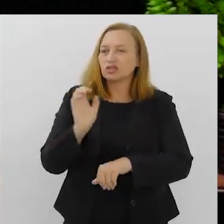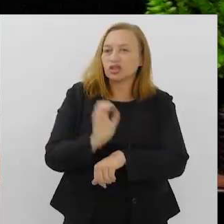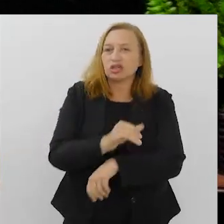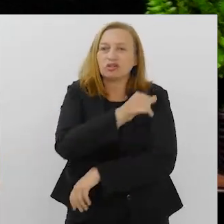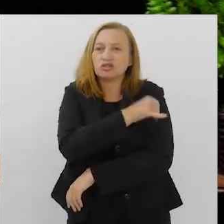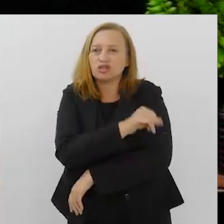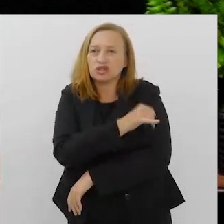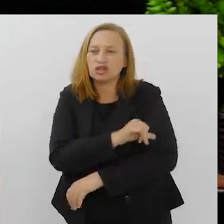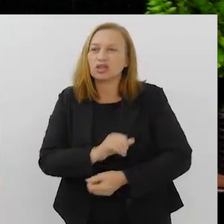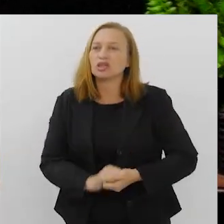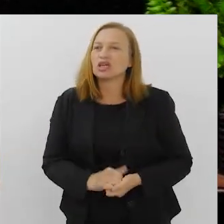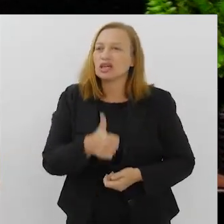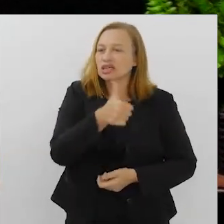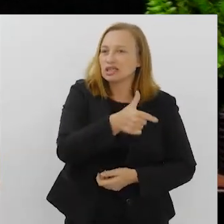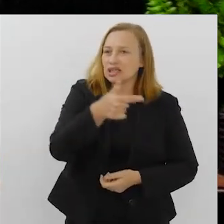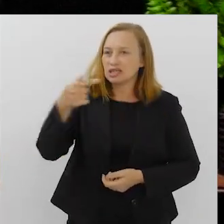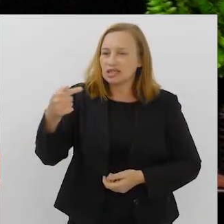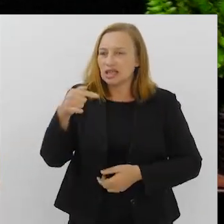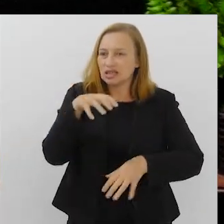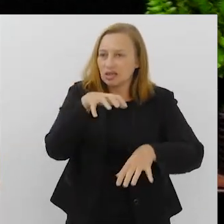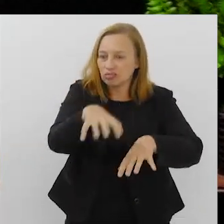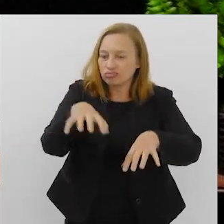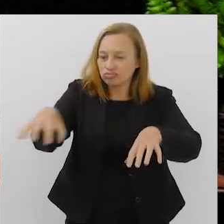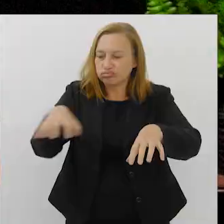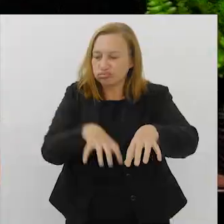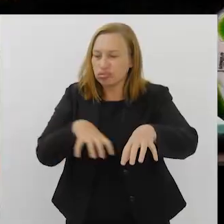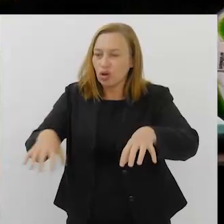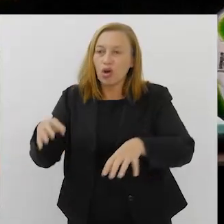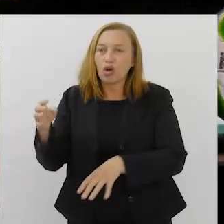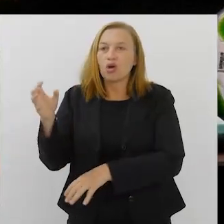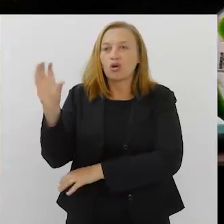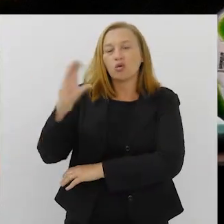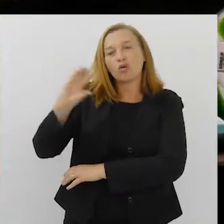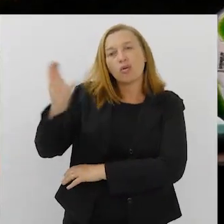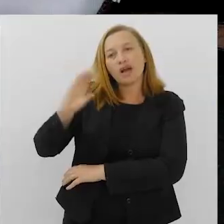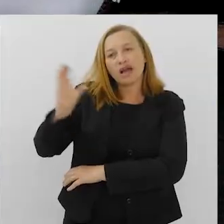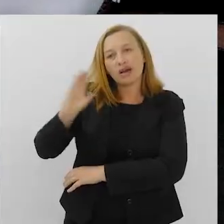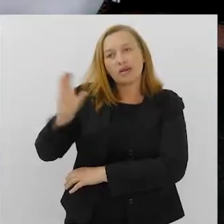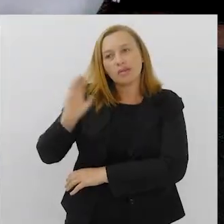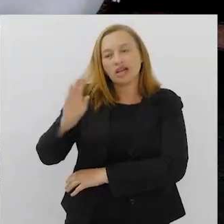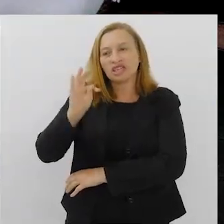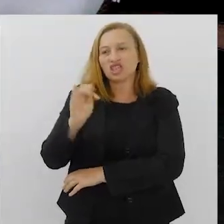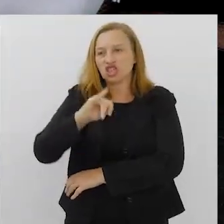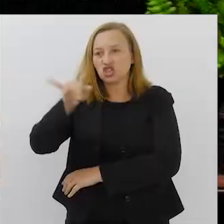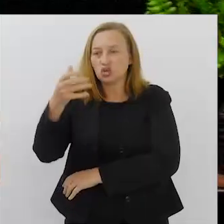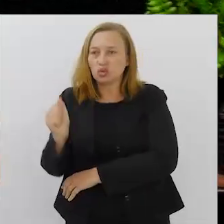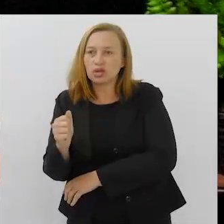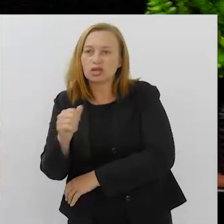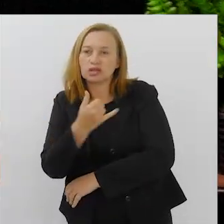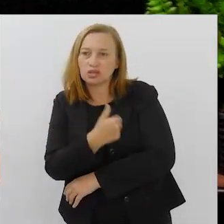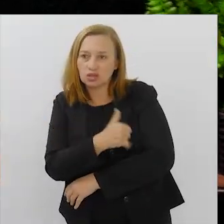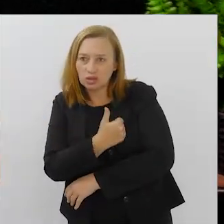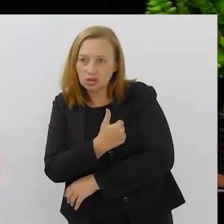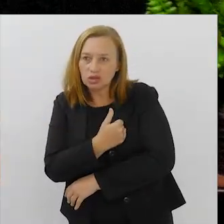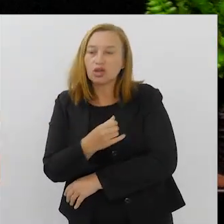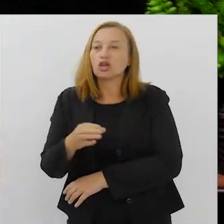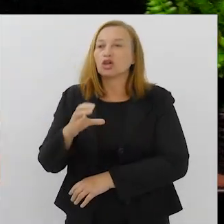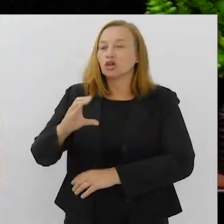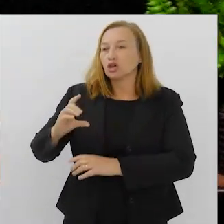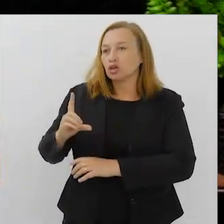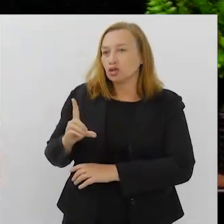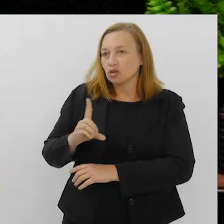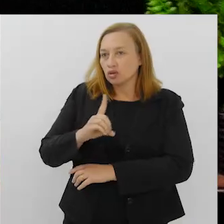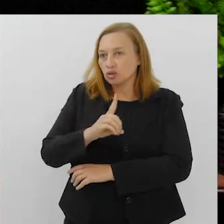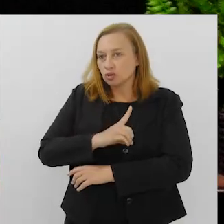Janeiro, né? Atuamos em 17 unidades. Copacabana, Tijuca, São João de Meriti, Duque